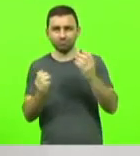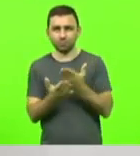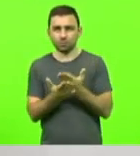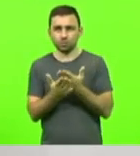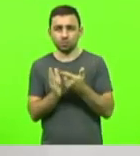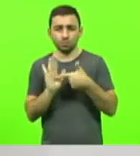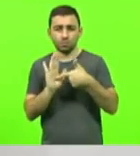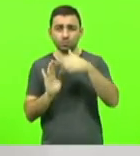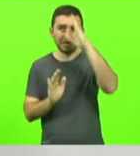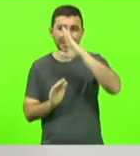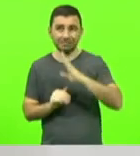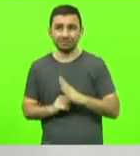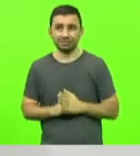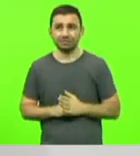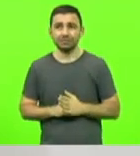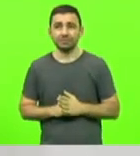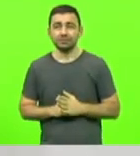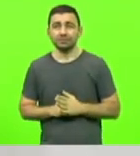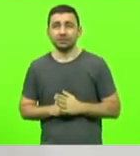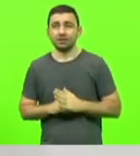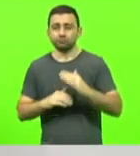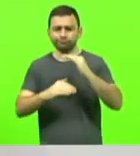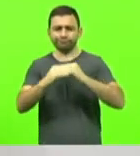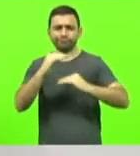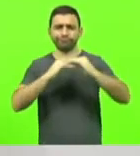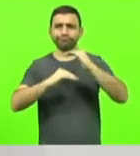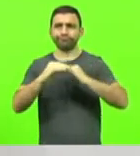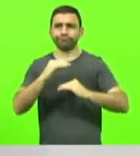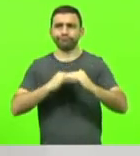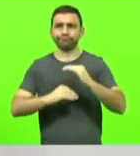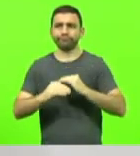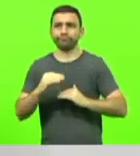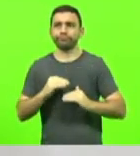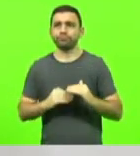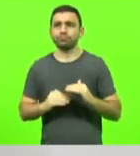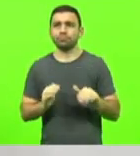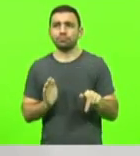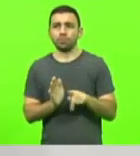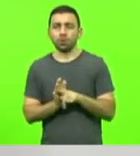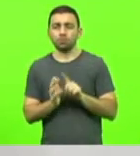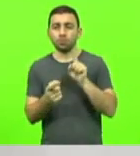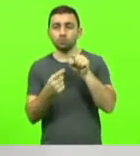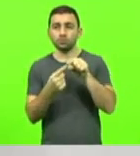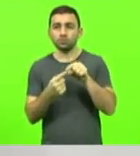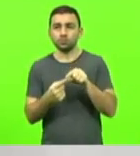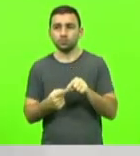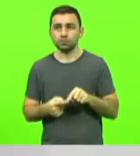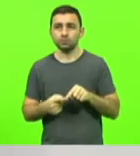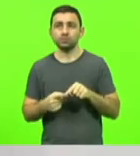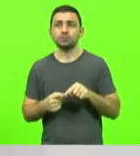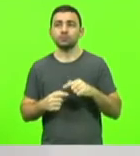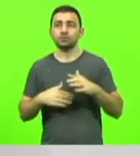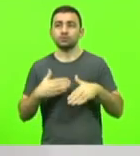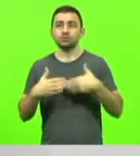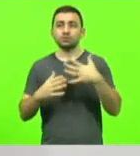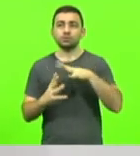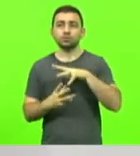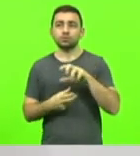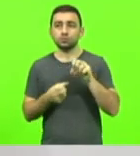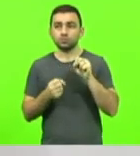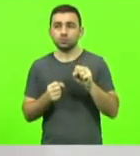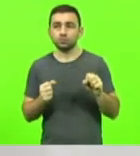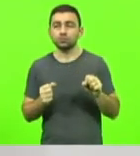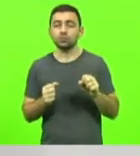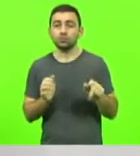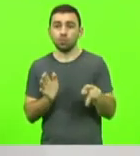que o Brasil retrocedeu na implementação dos Objetivos do Desenvolvimento Sustentável junto à